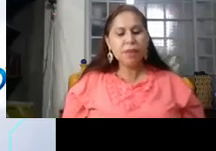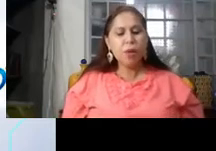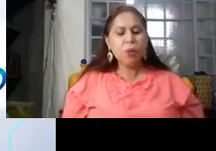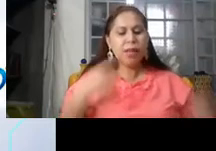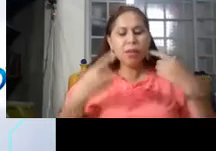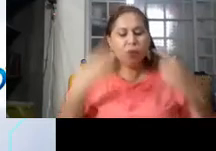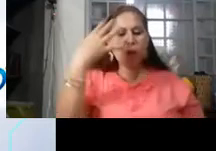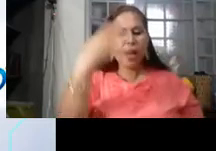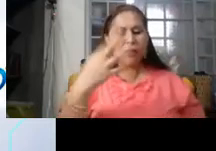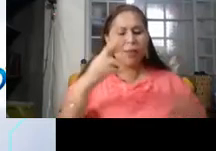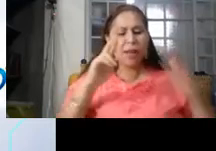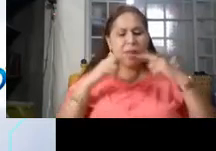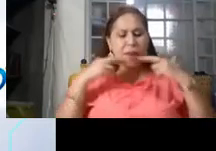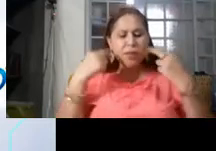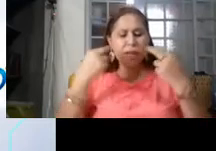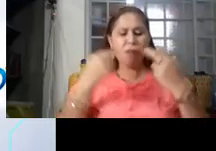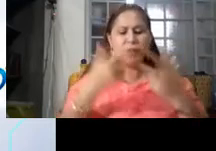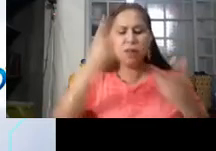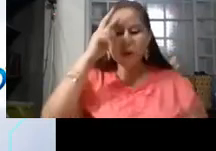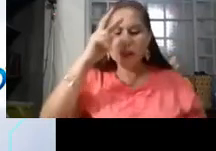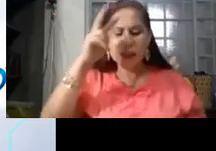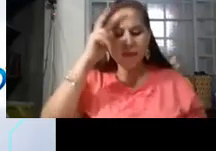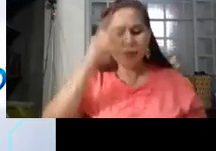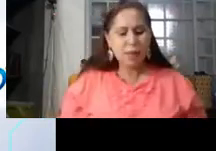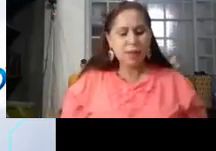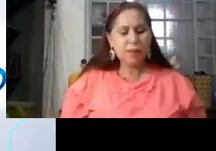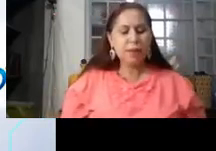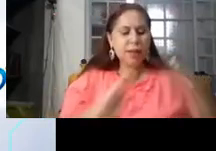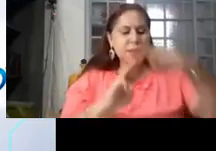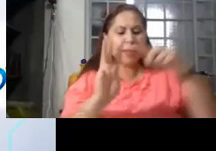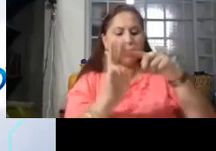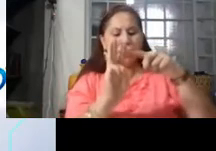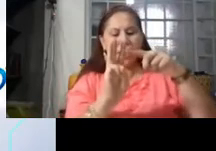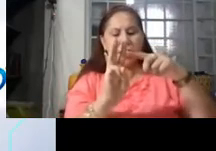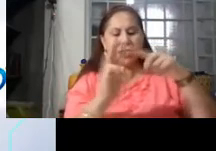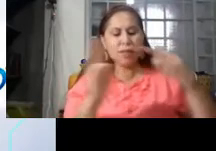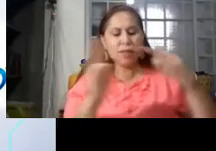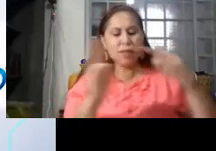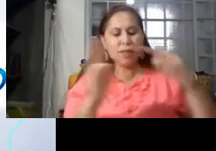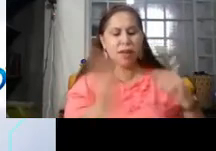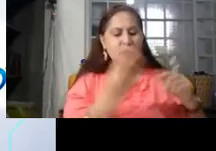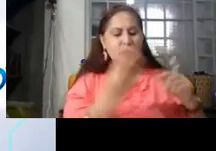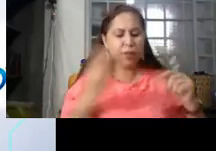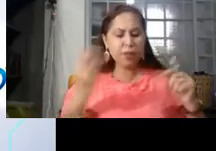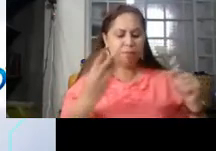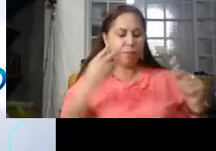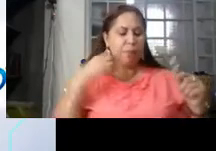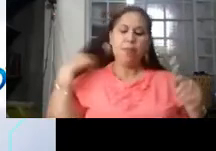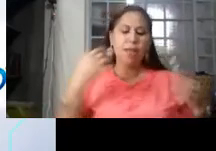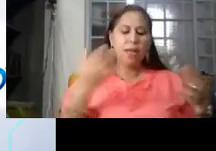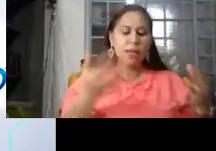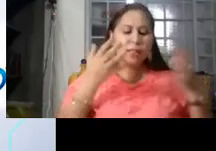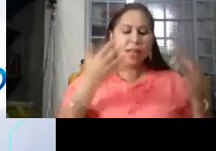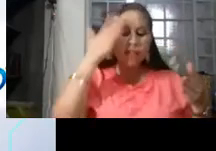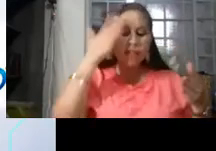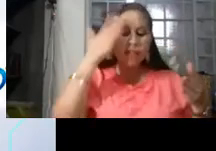O diálogo 4 é na reunião. Essa historinha, 3 personagens, né, onde